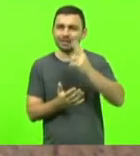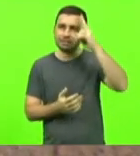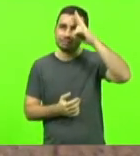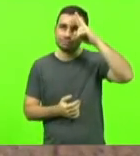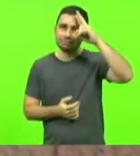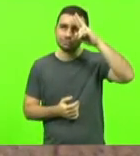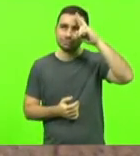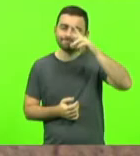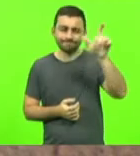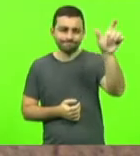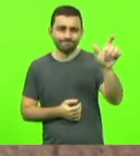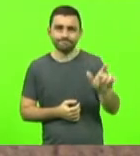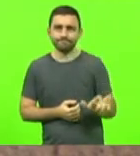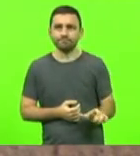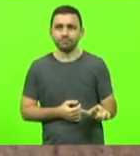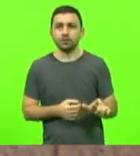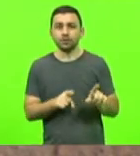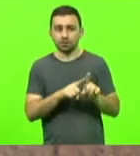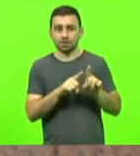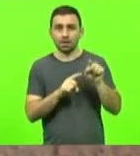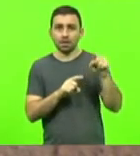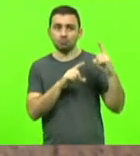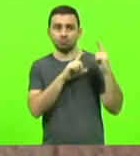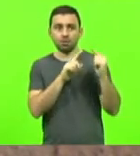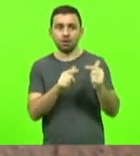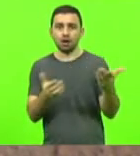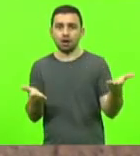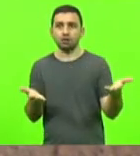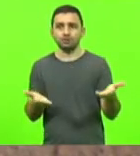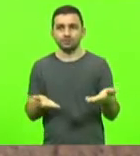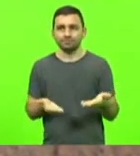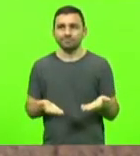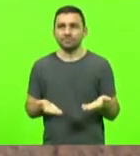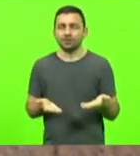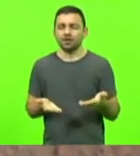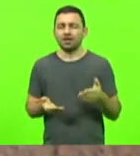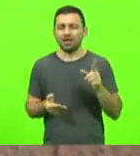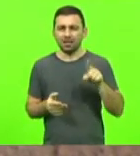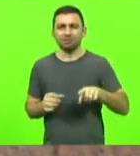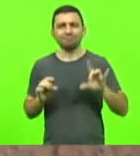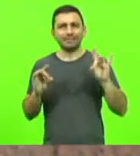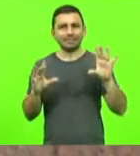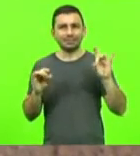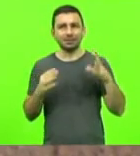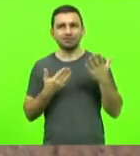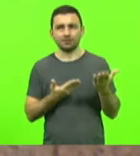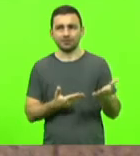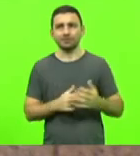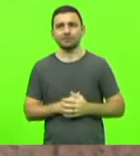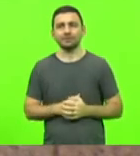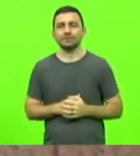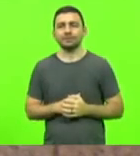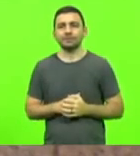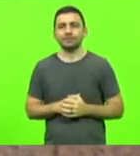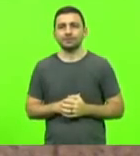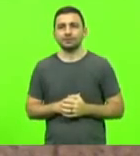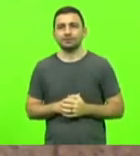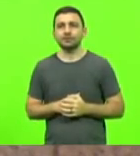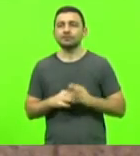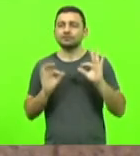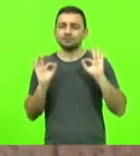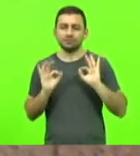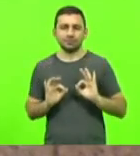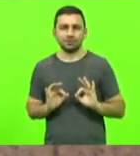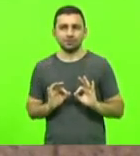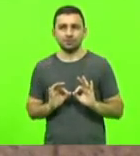e o legado do deputado Aldo, né, que foi realmente uma pessoa especial. E, sem dúvida nenhuma, Vossa